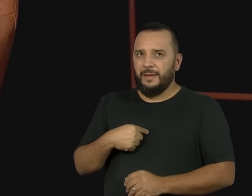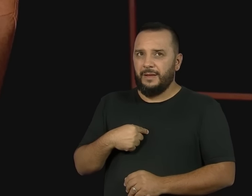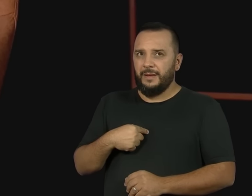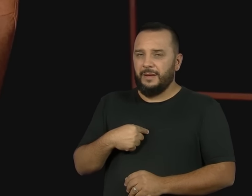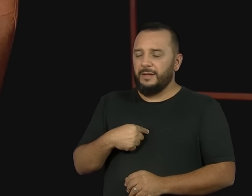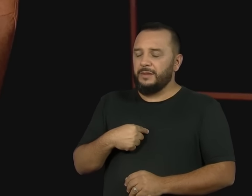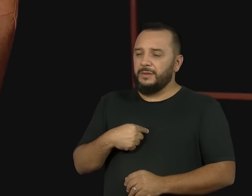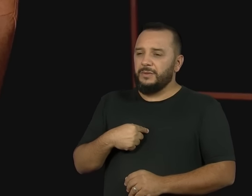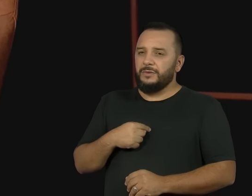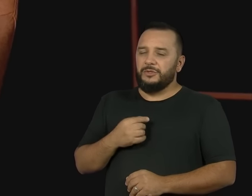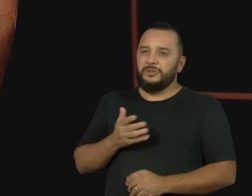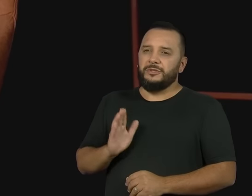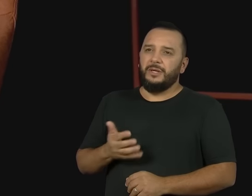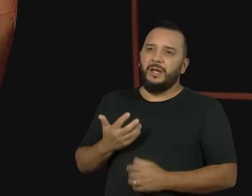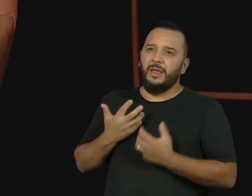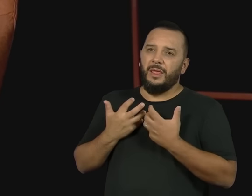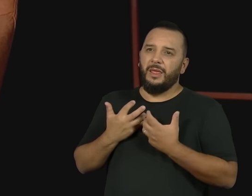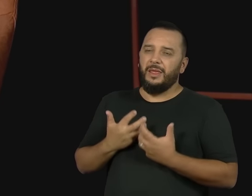mortificada